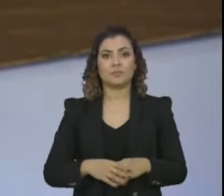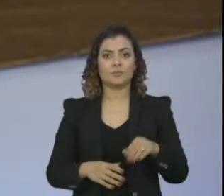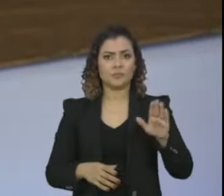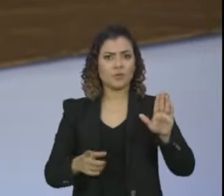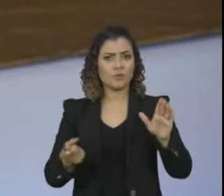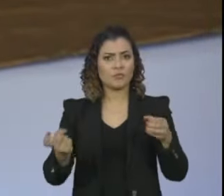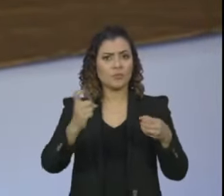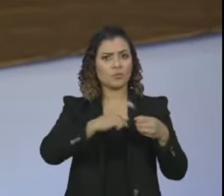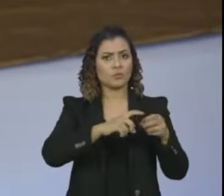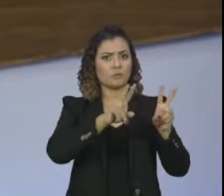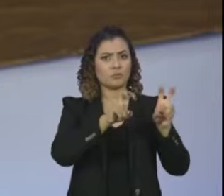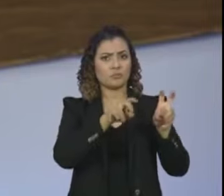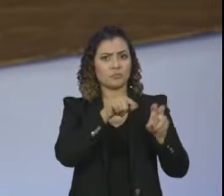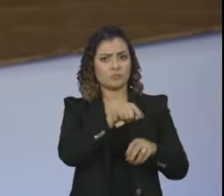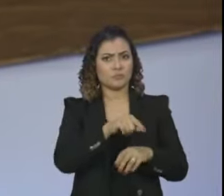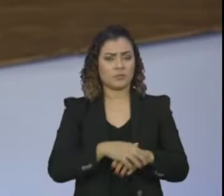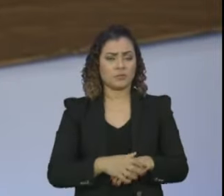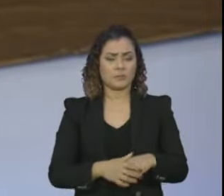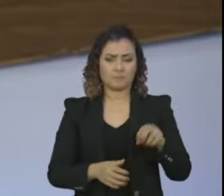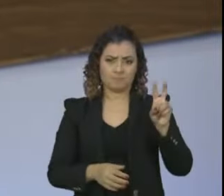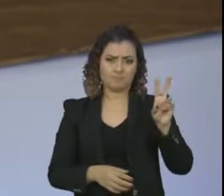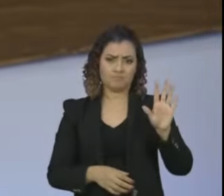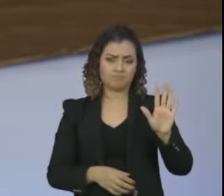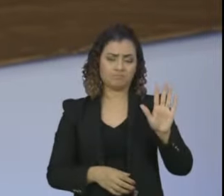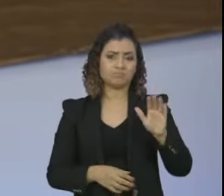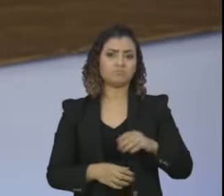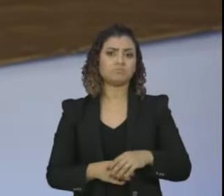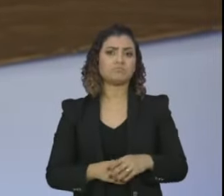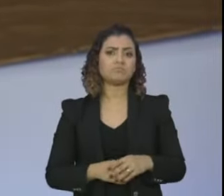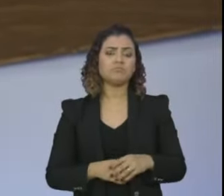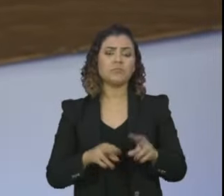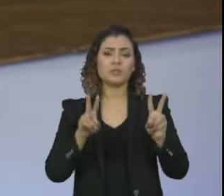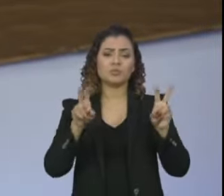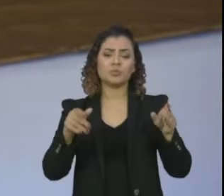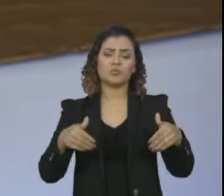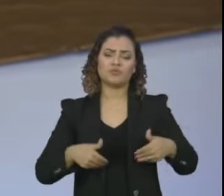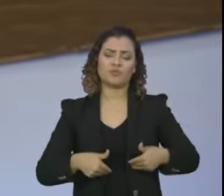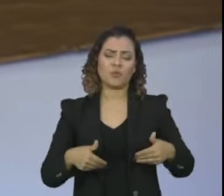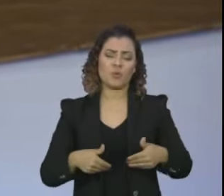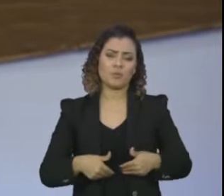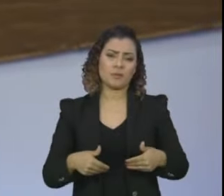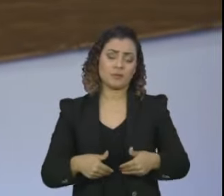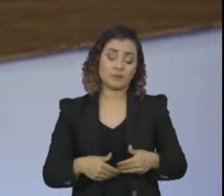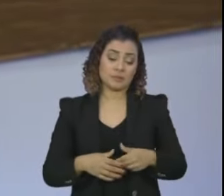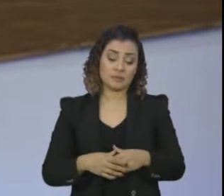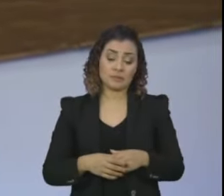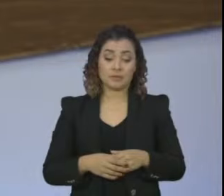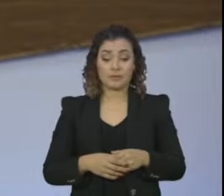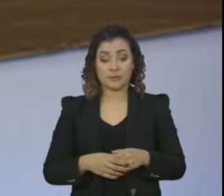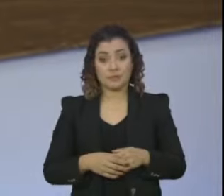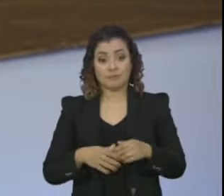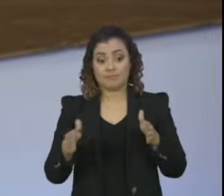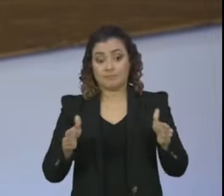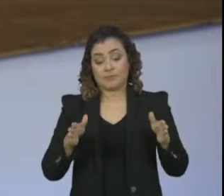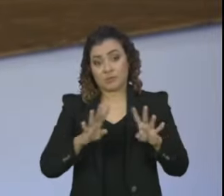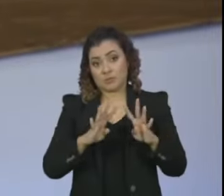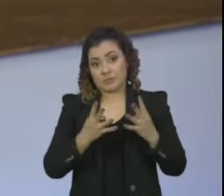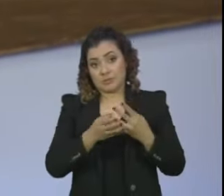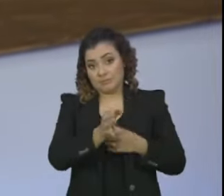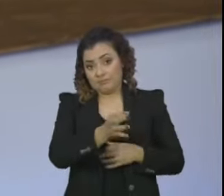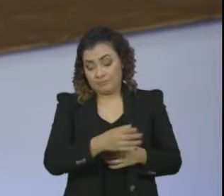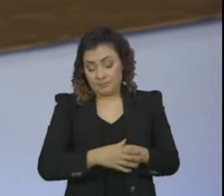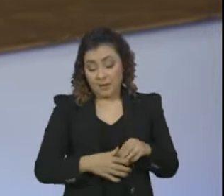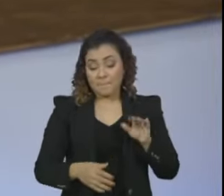voltando essa questão da voltando essa questão da fome o da fome na pandemia